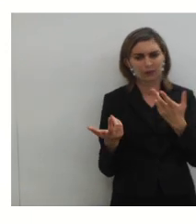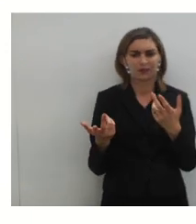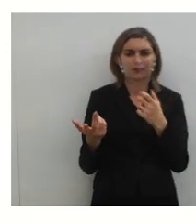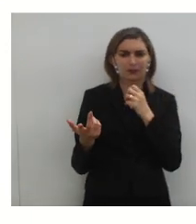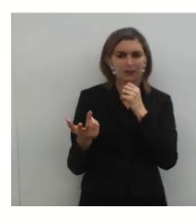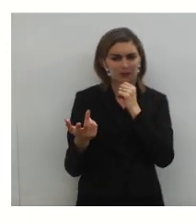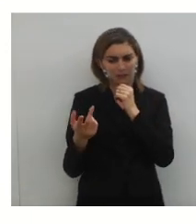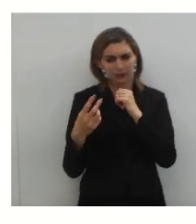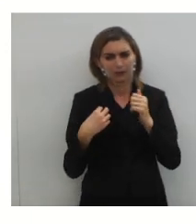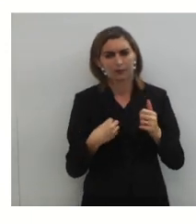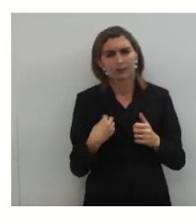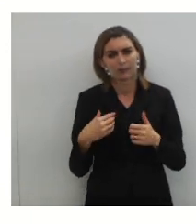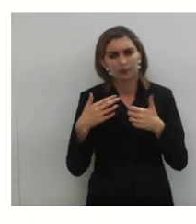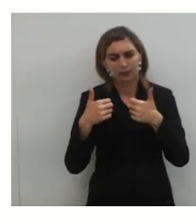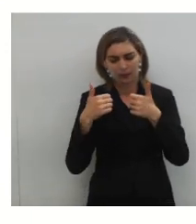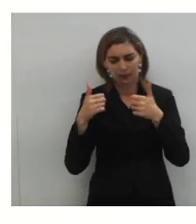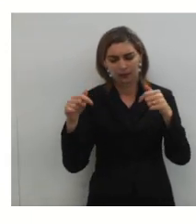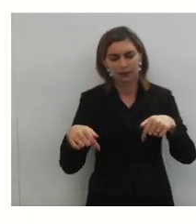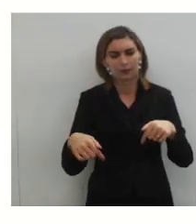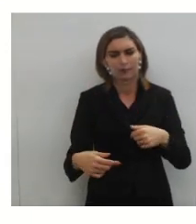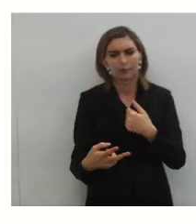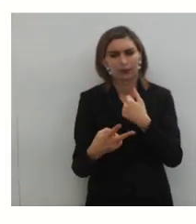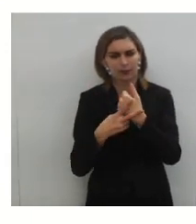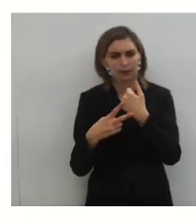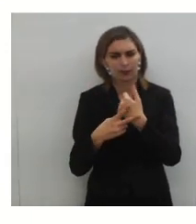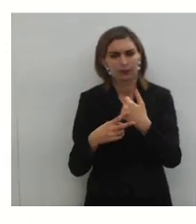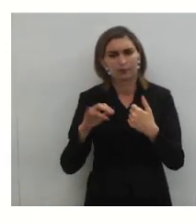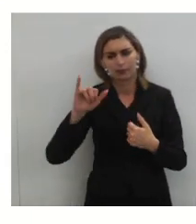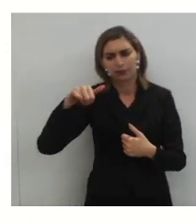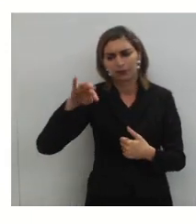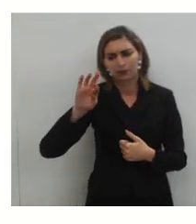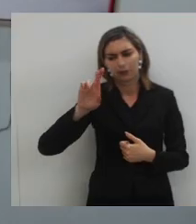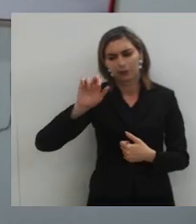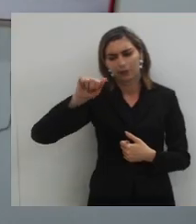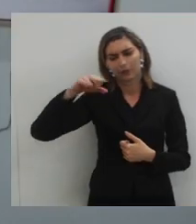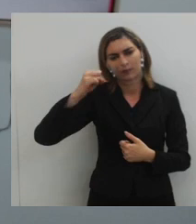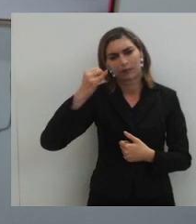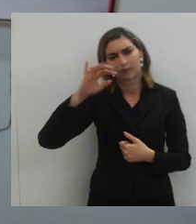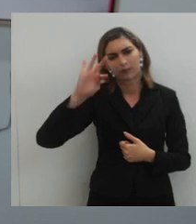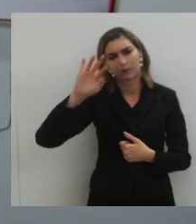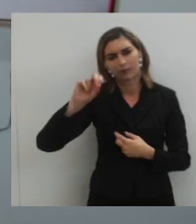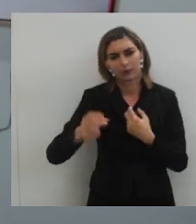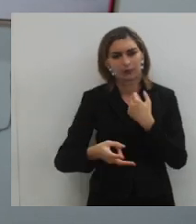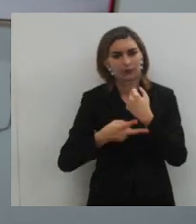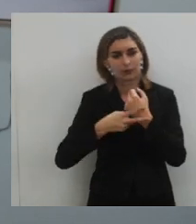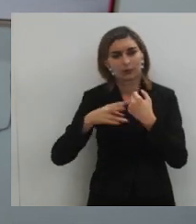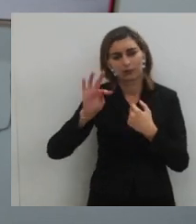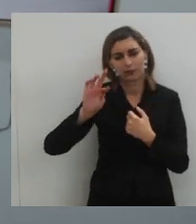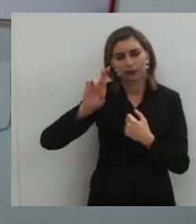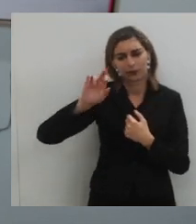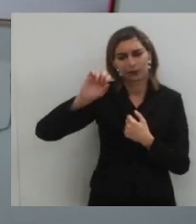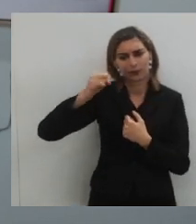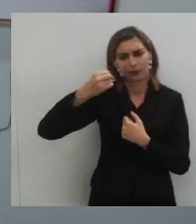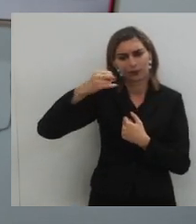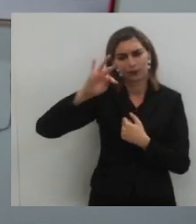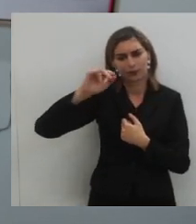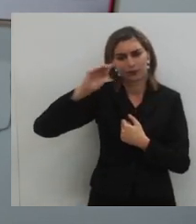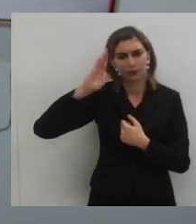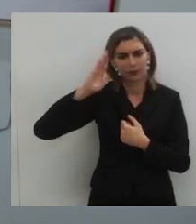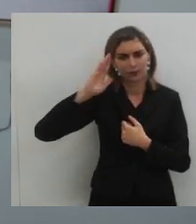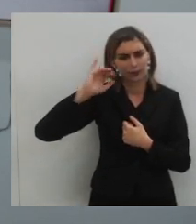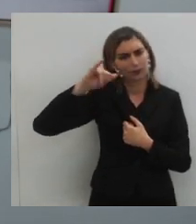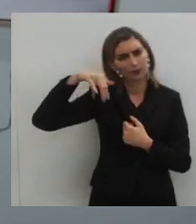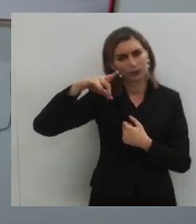aí, ó, vive-se bem aqui, quando o verbo é intransitivo, quando o verbo é transitivo